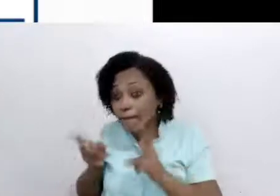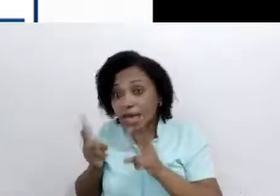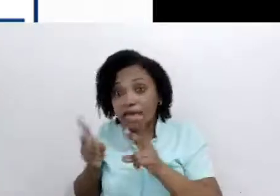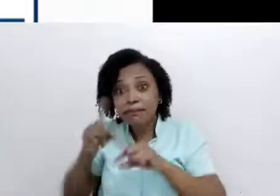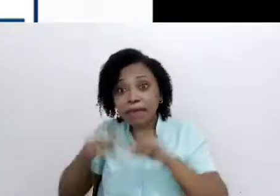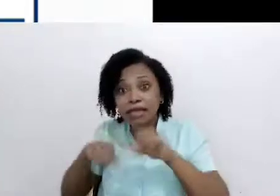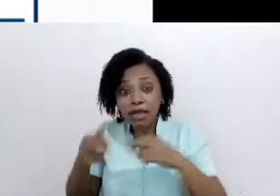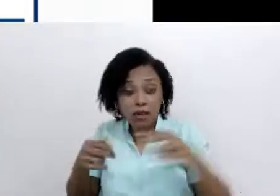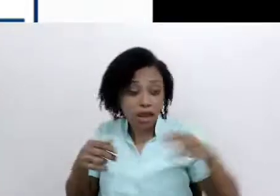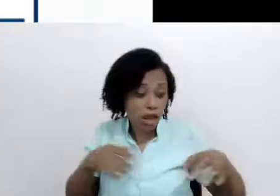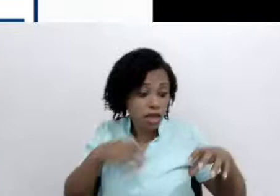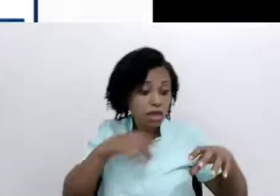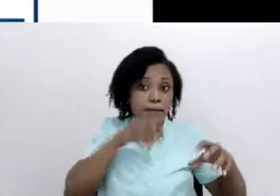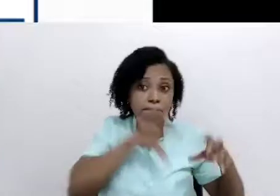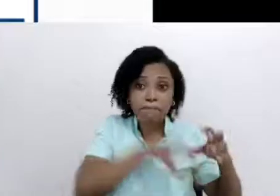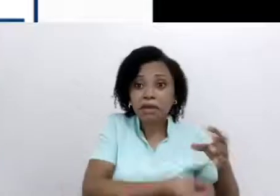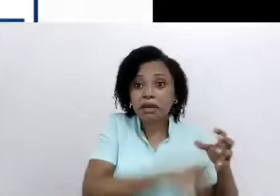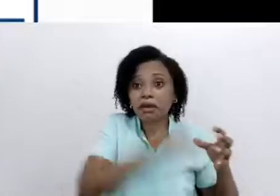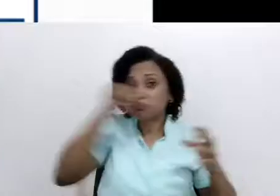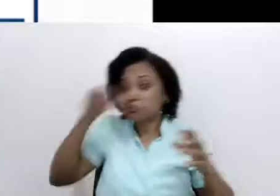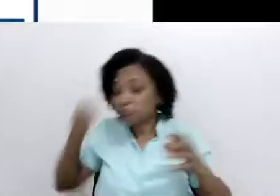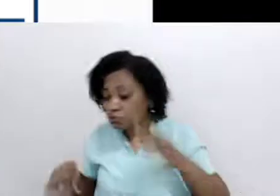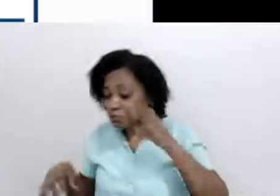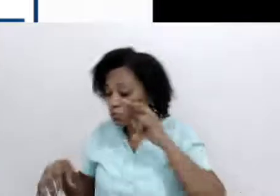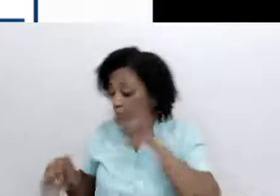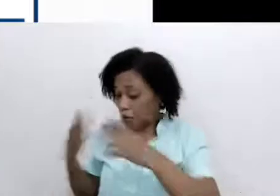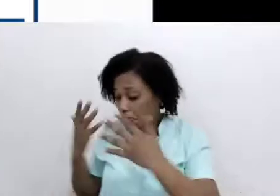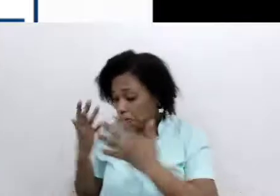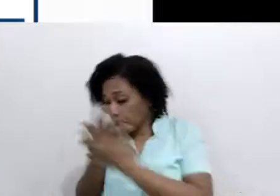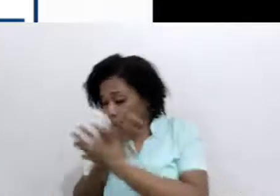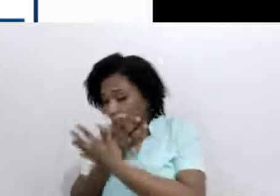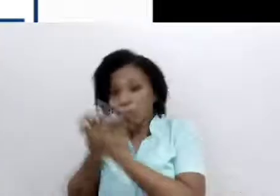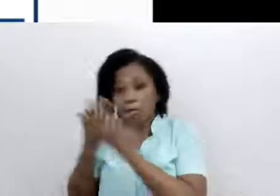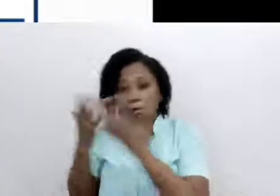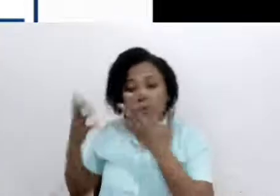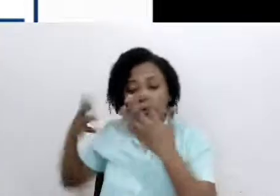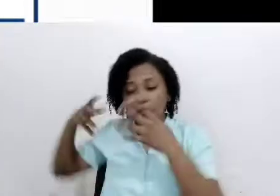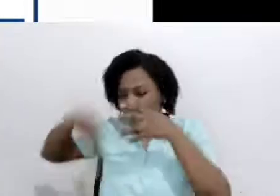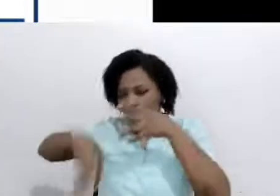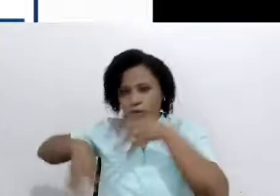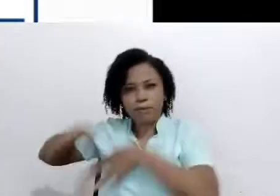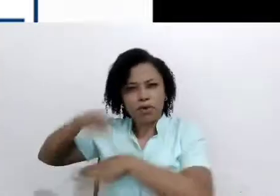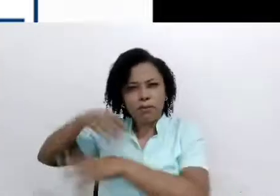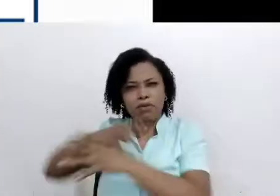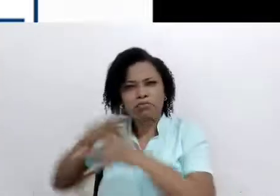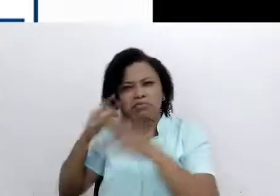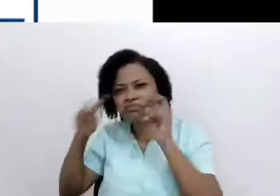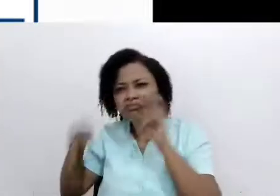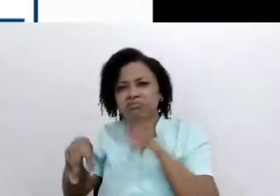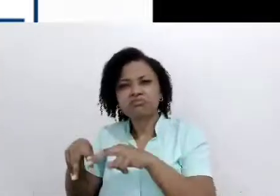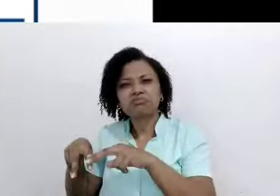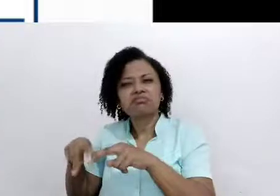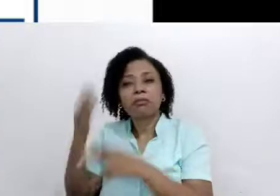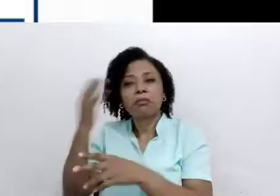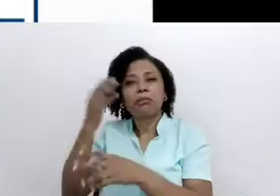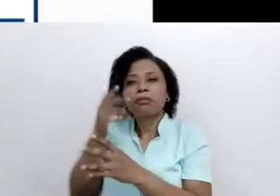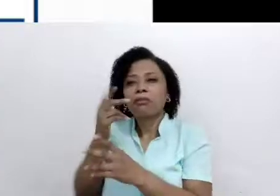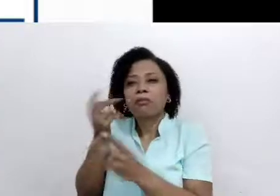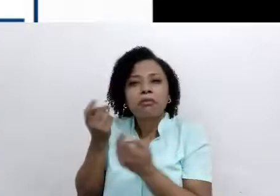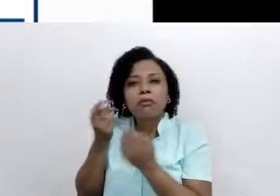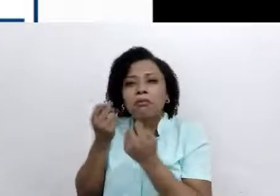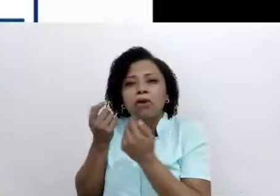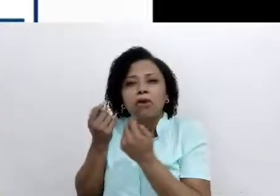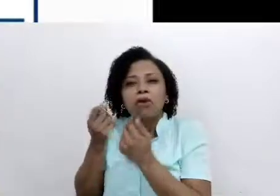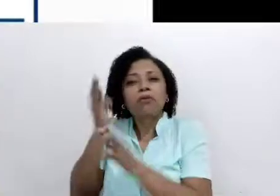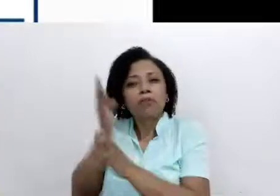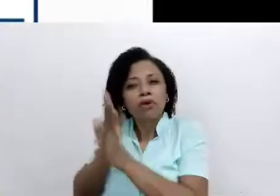dessa piscina, a gente vai ver o objeto um pouco embaçado, um pouco desfocado. Isso por conta